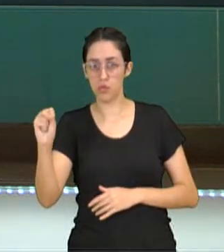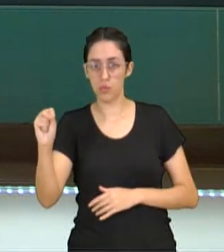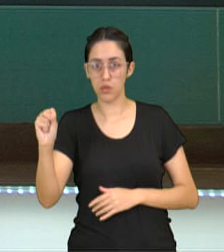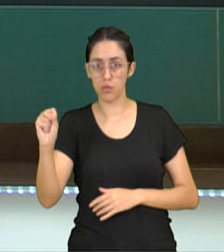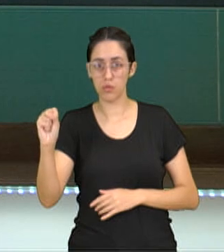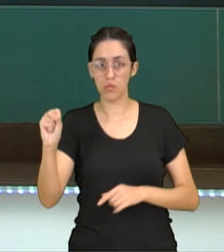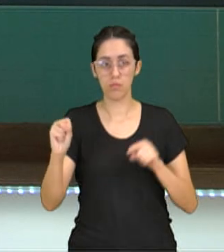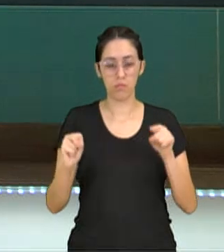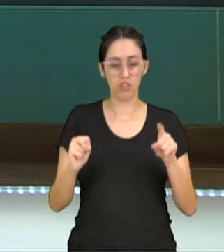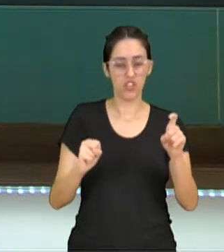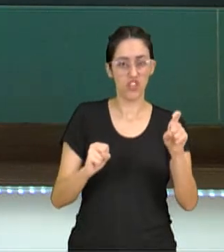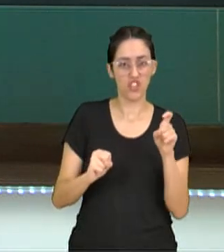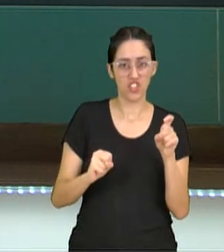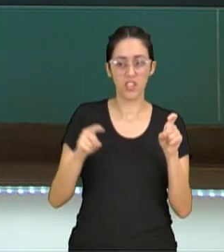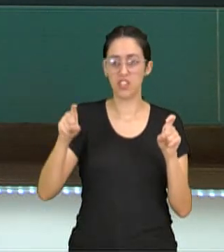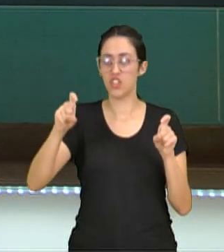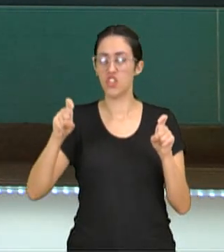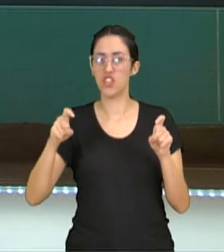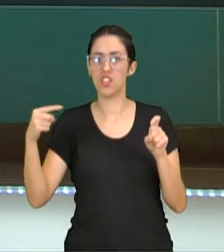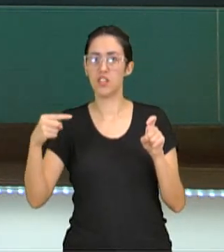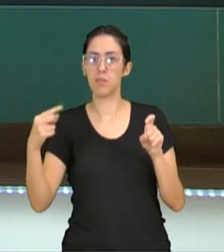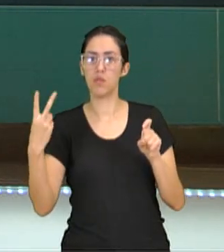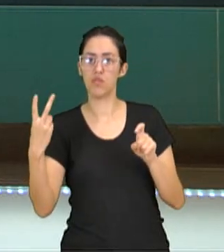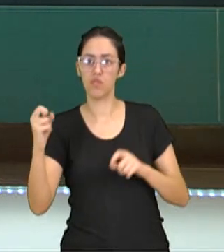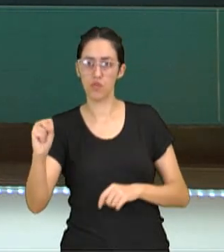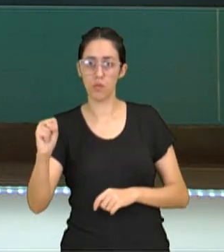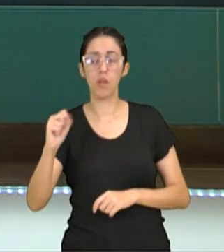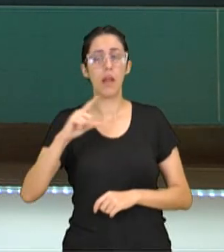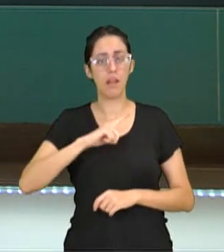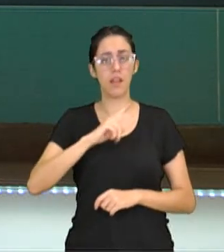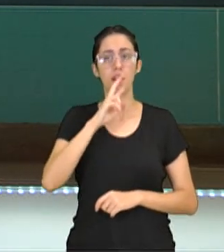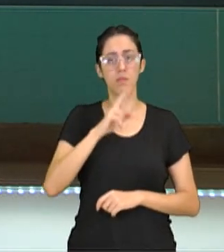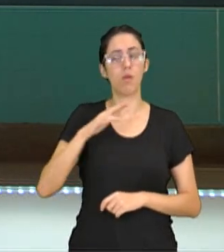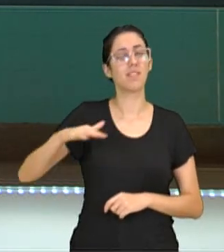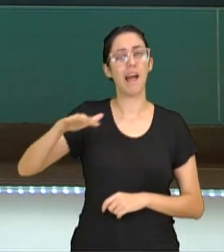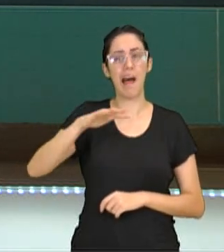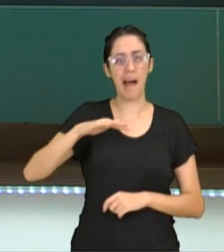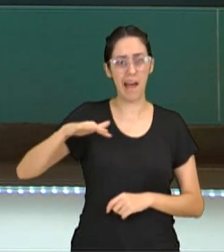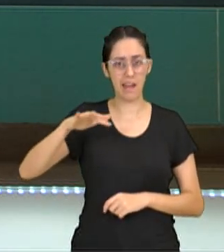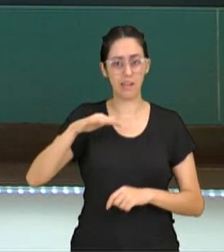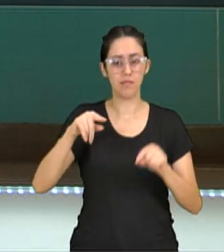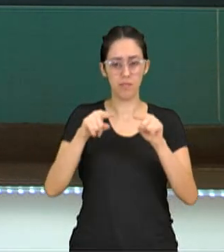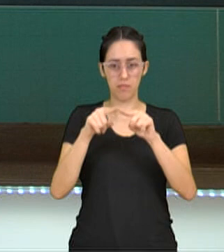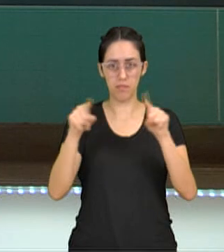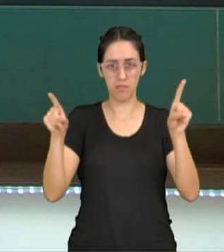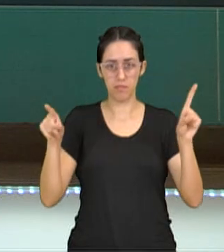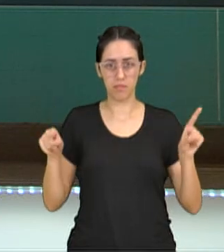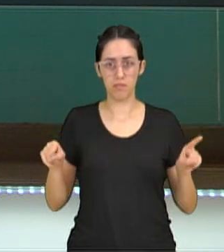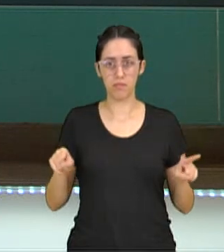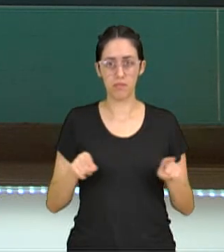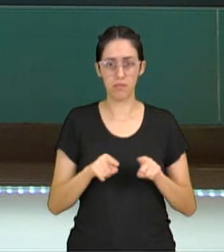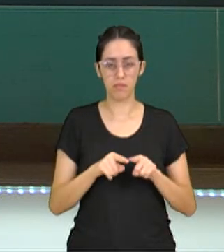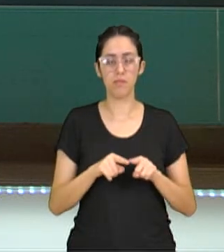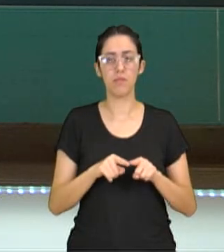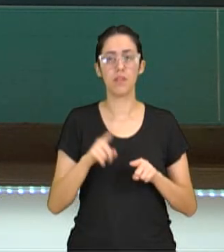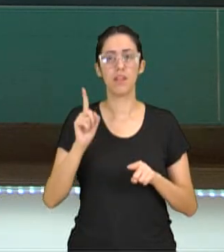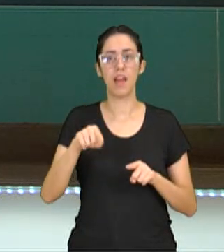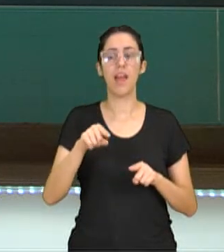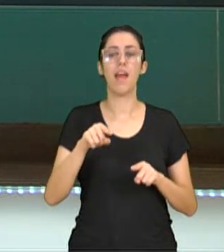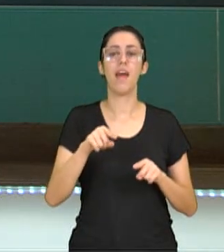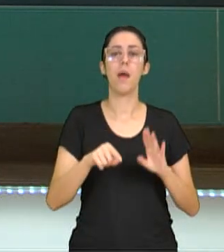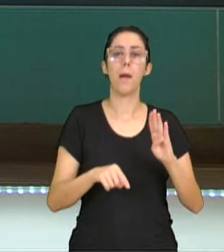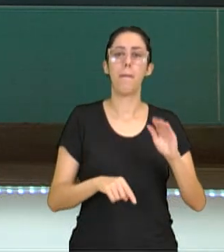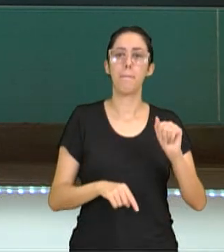menos 28. Ele me deu a área, então você vai lembrar que a área de um retângulo, porque esse terreno é retangular, é base vezes